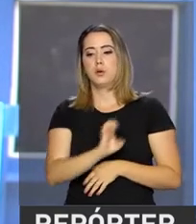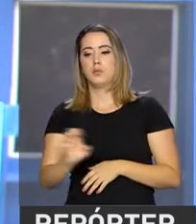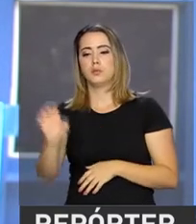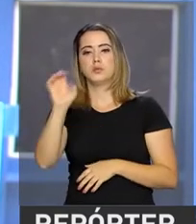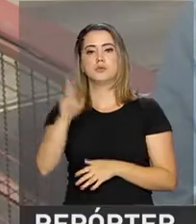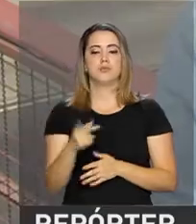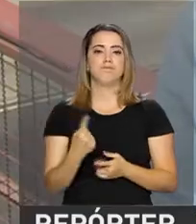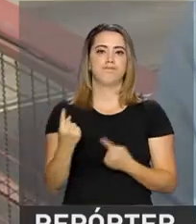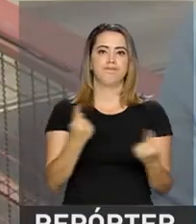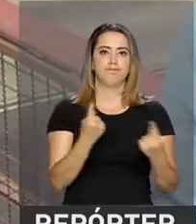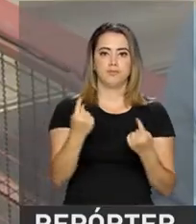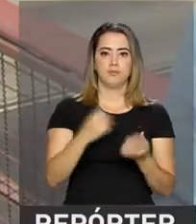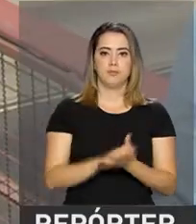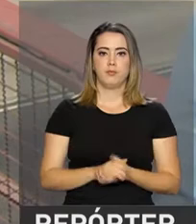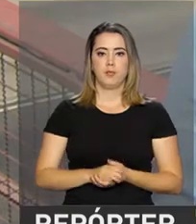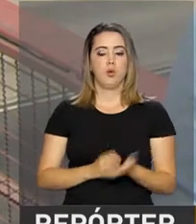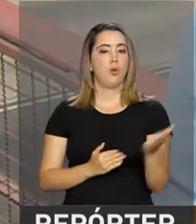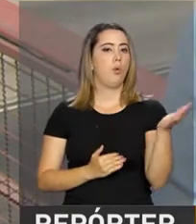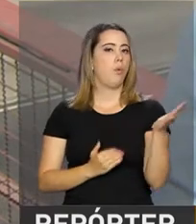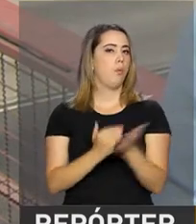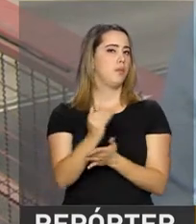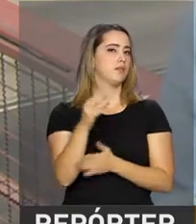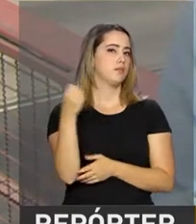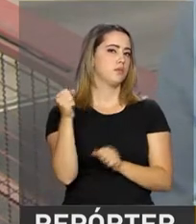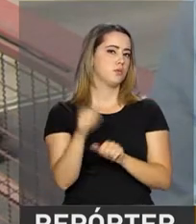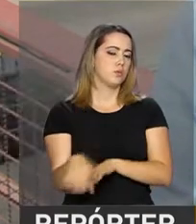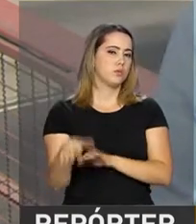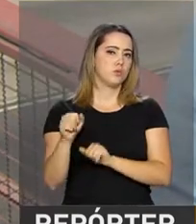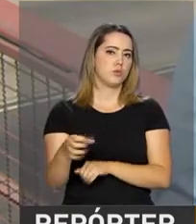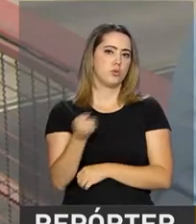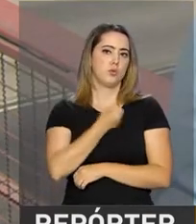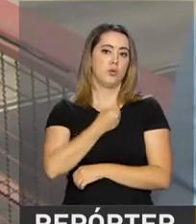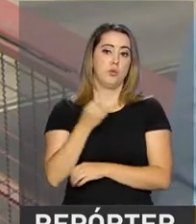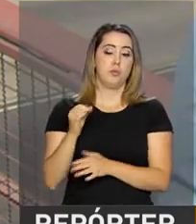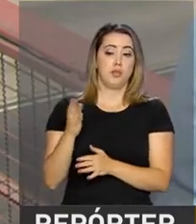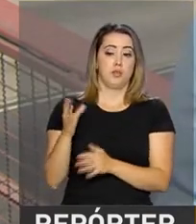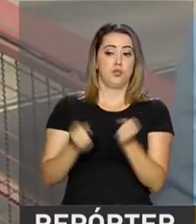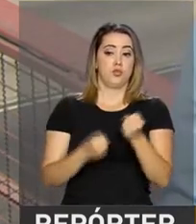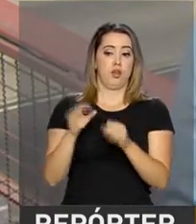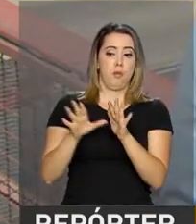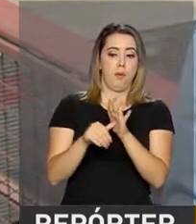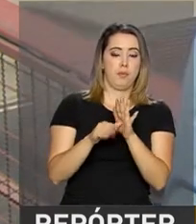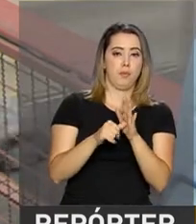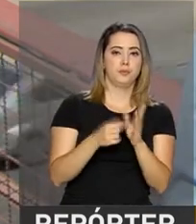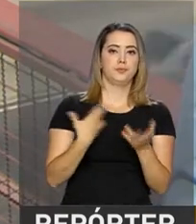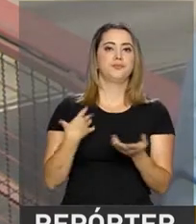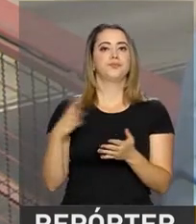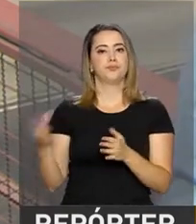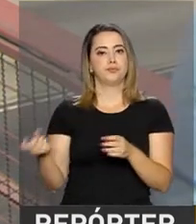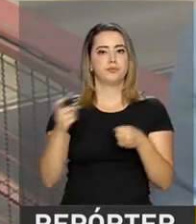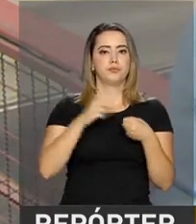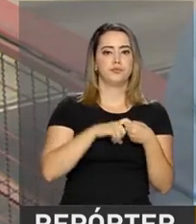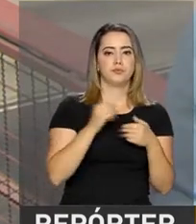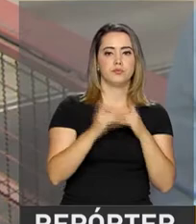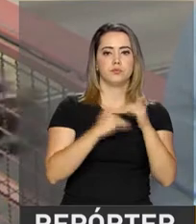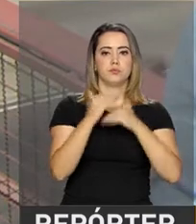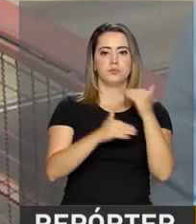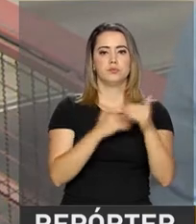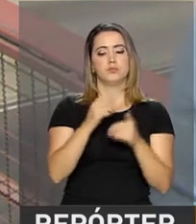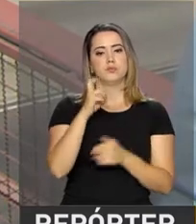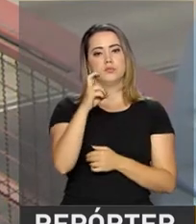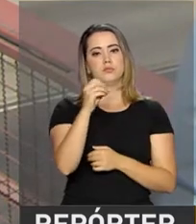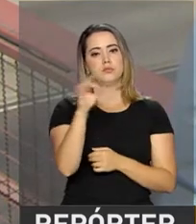origem deles. Até o início de setembro, o número de veículos roubados que foram recuperados pela Polícia Federal cresceu mais